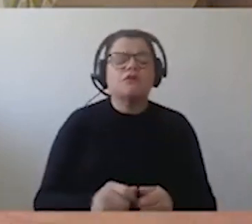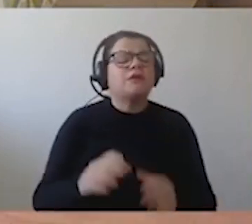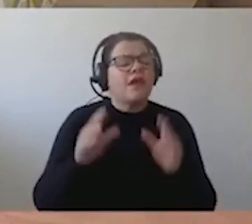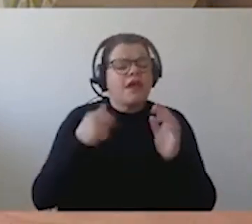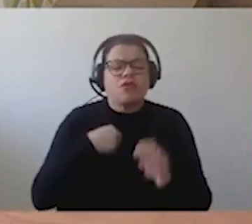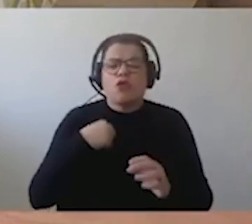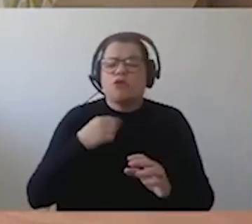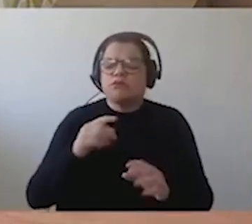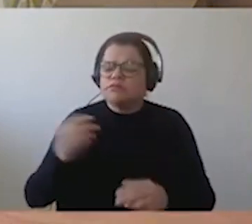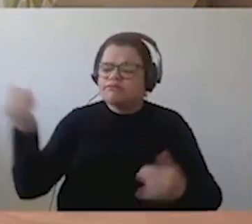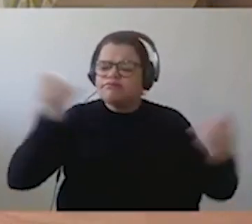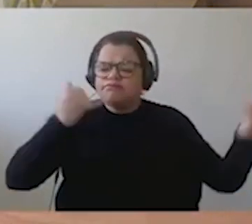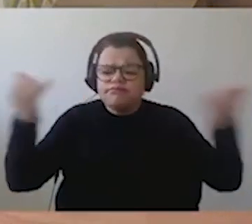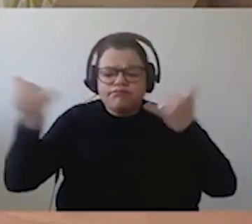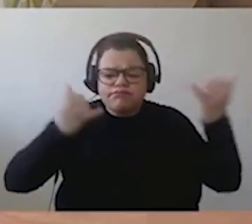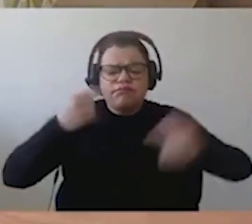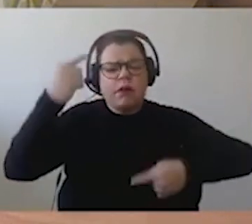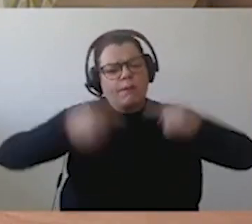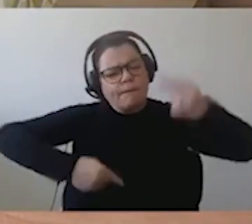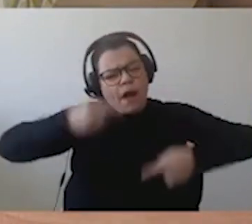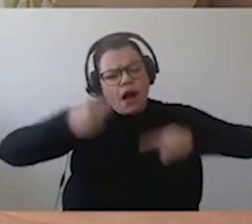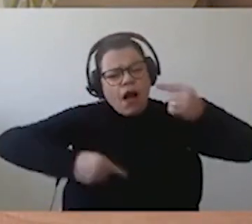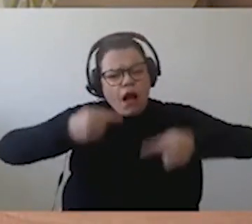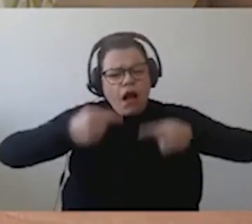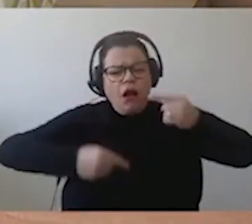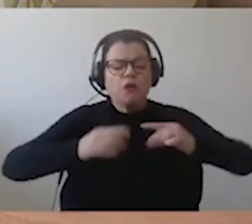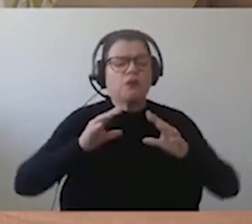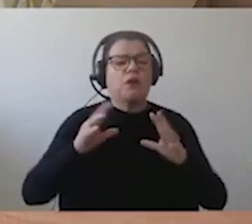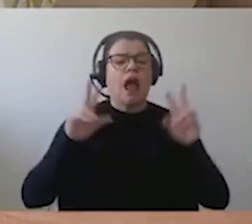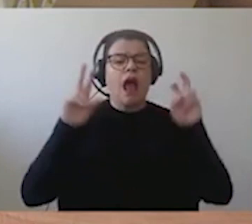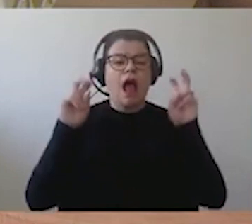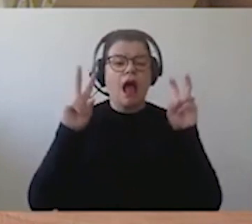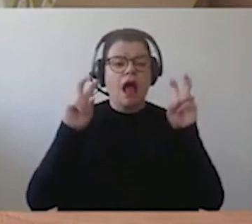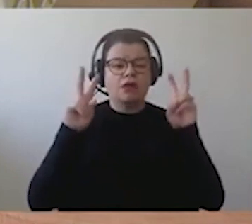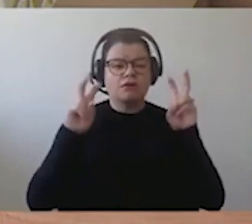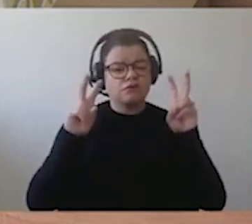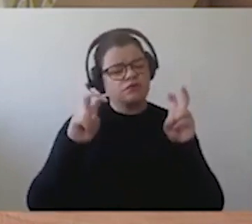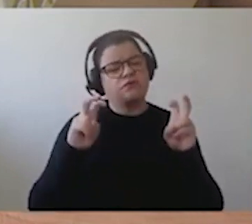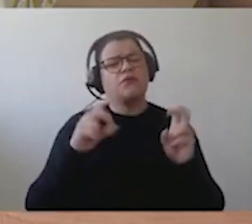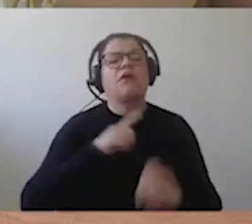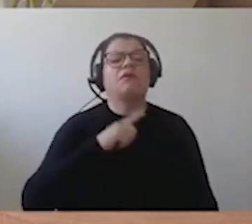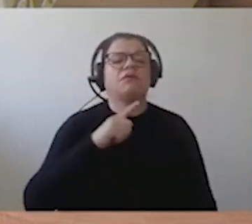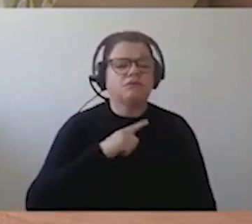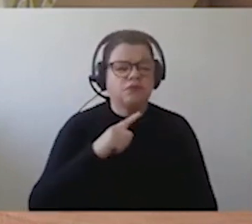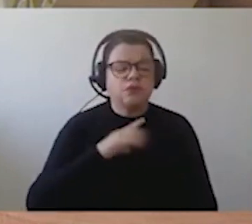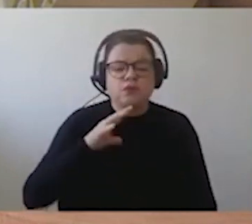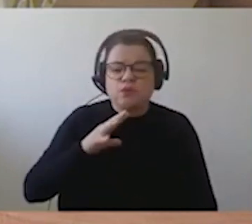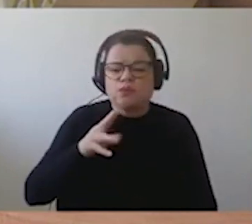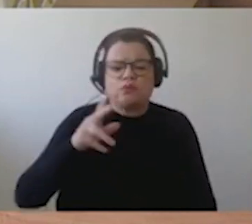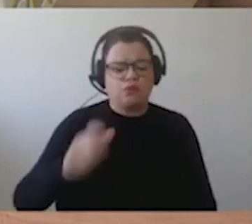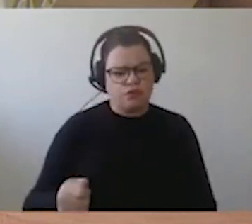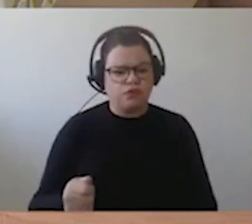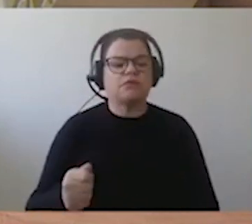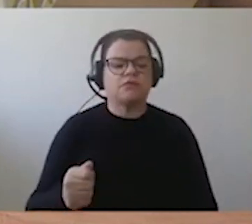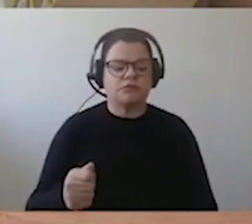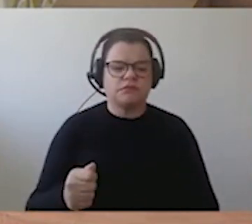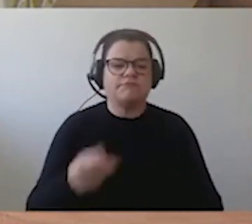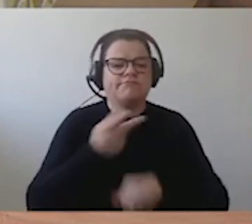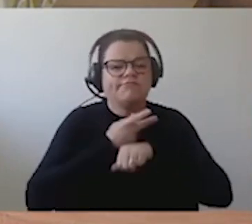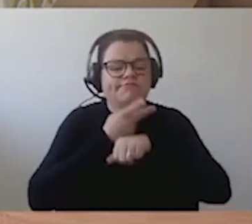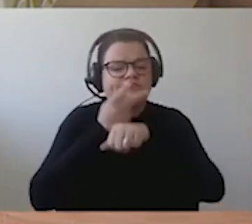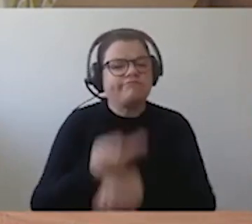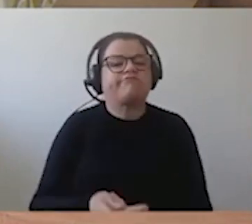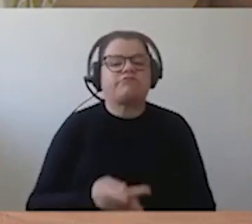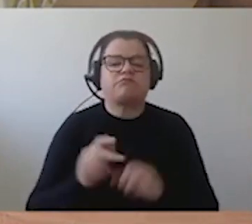debatidos aqui todos os assuntos e foram recebidas todas as pessoas que quiseram procurar a câmera seja como